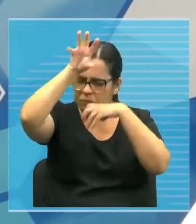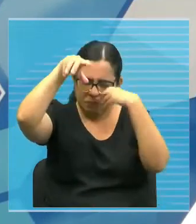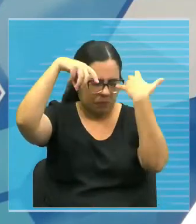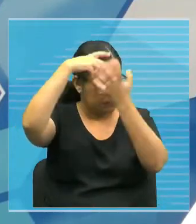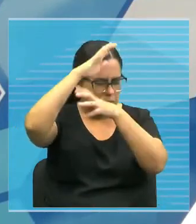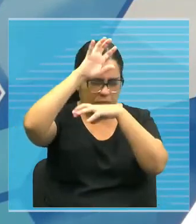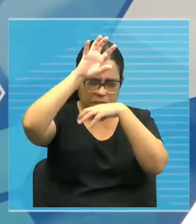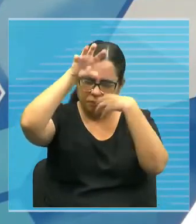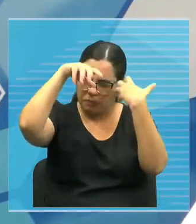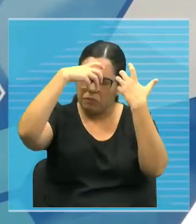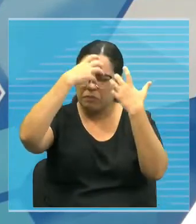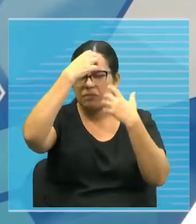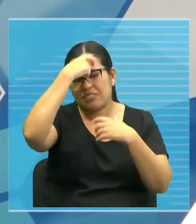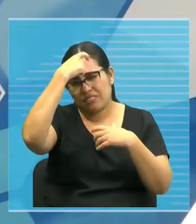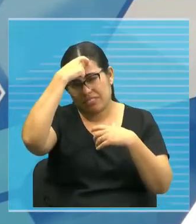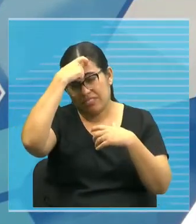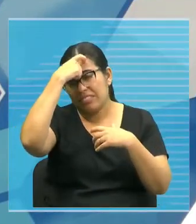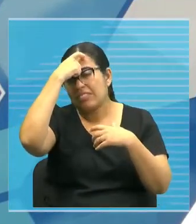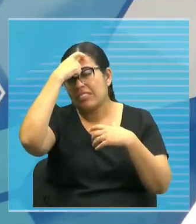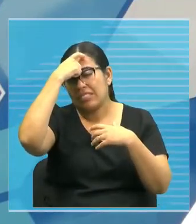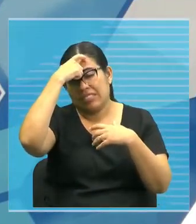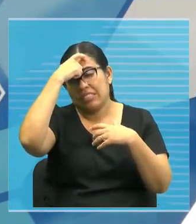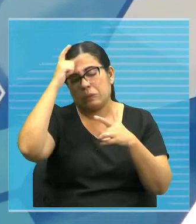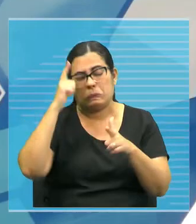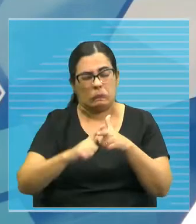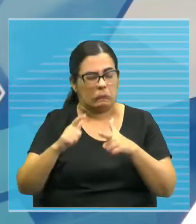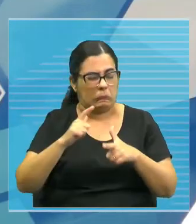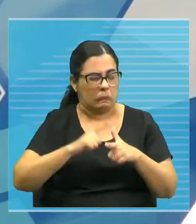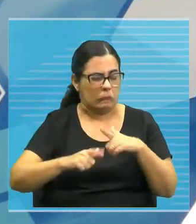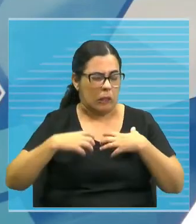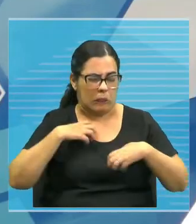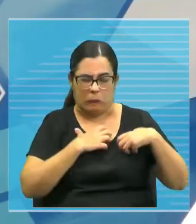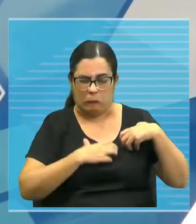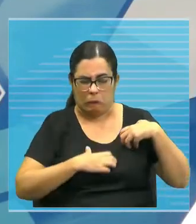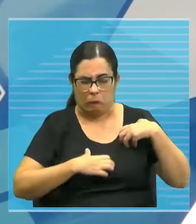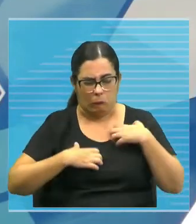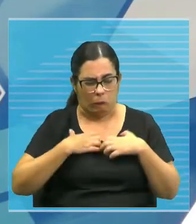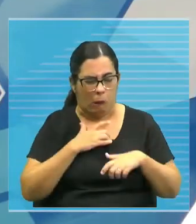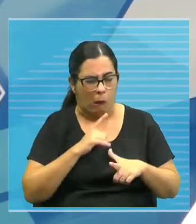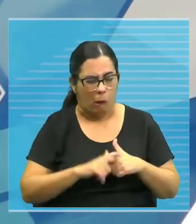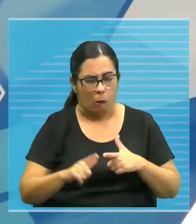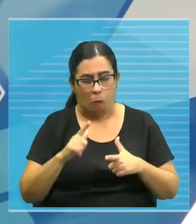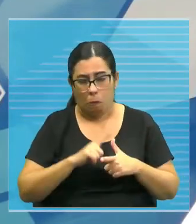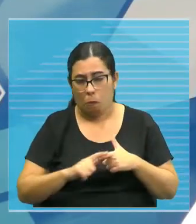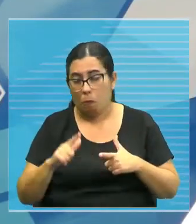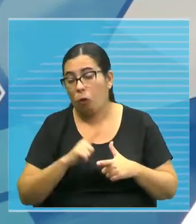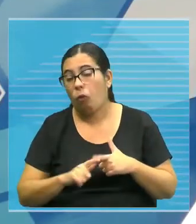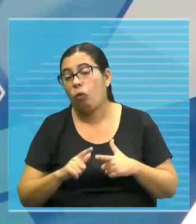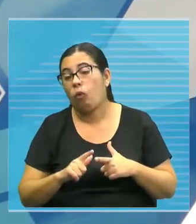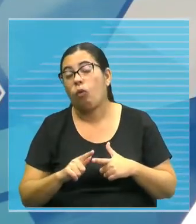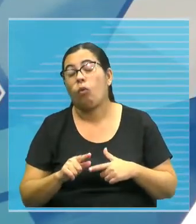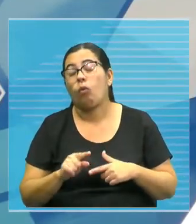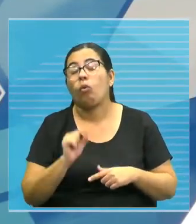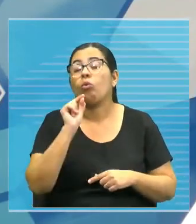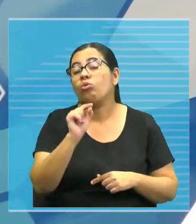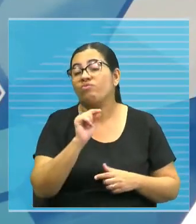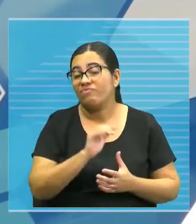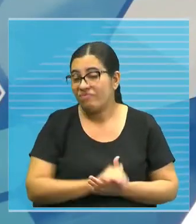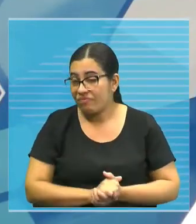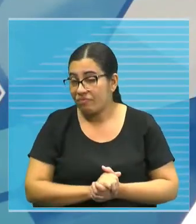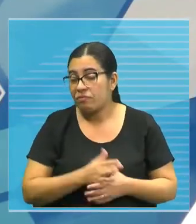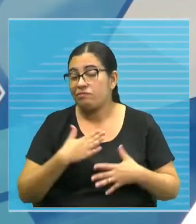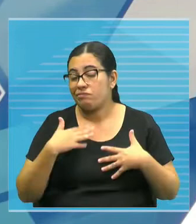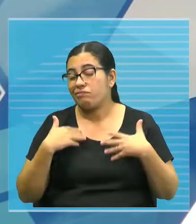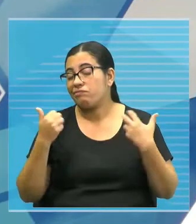chafurdado, embaralhado, torcido, mexido, aí, meu querido, eu te digo